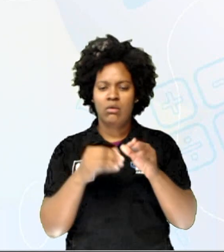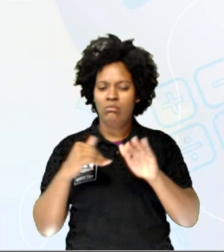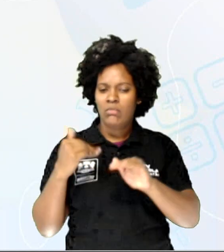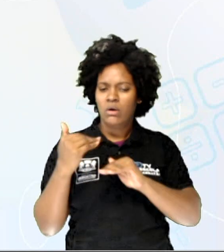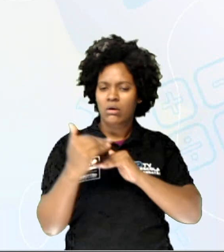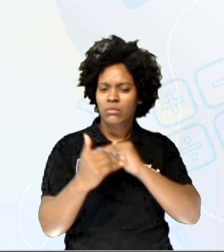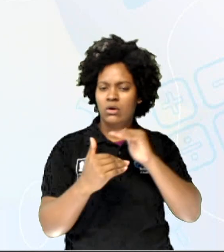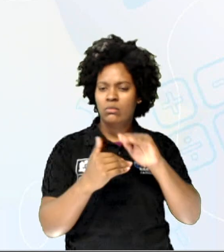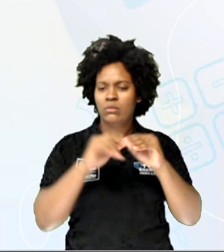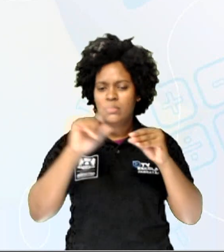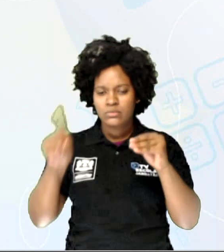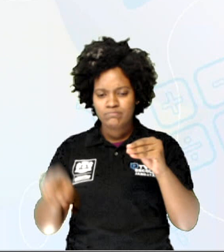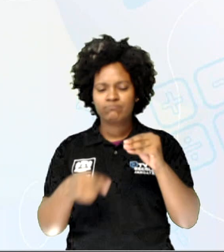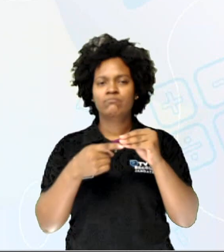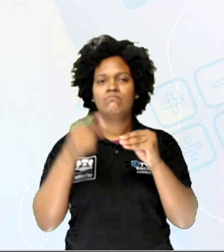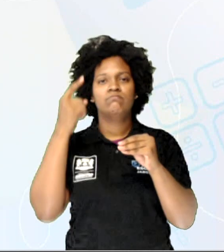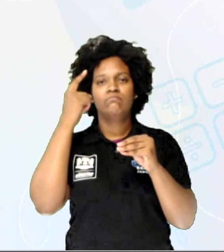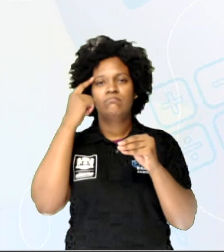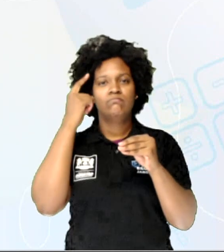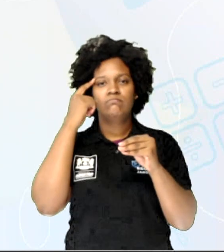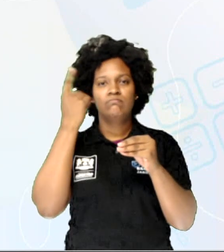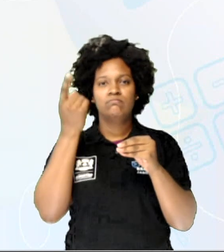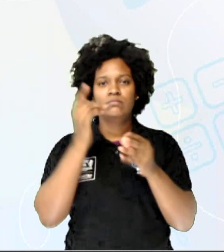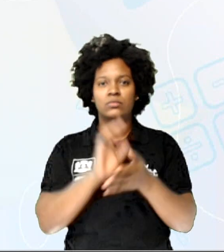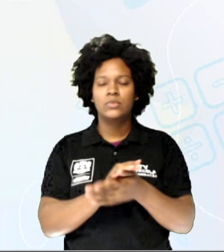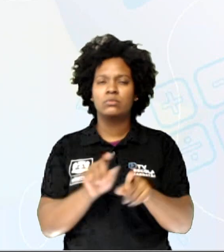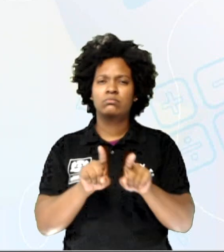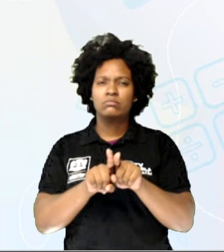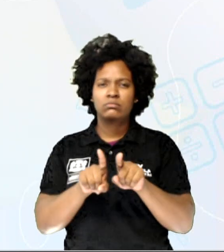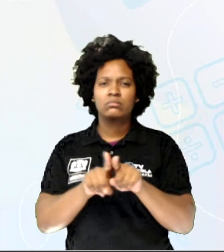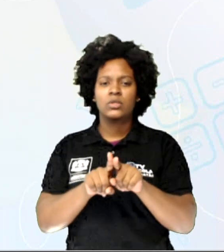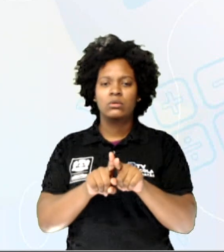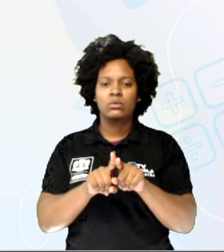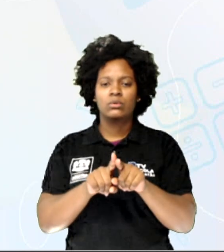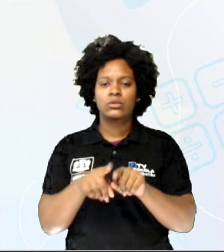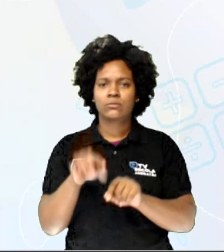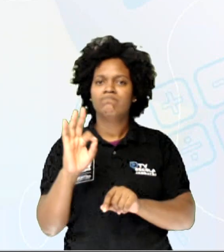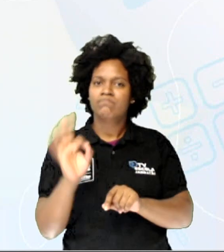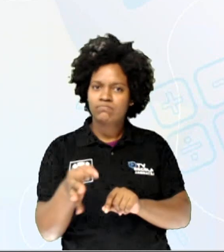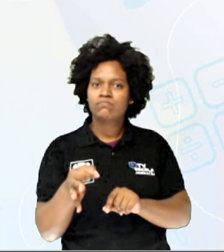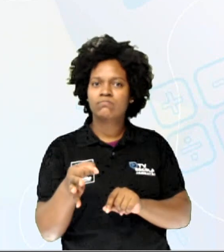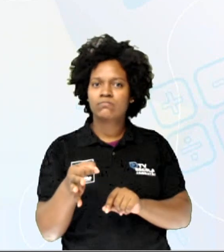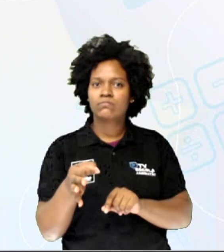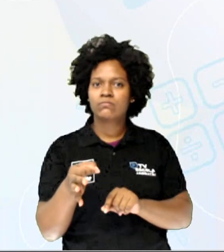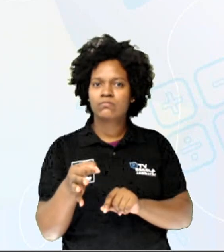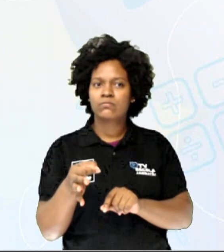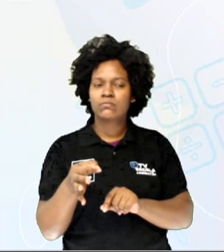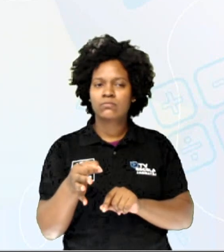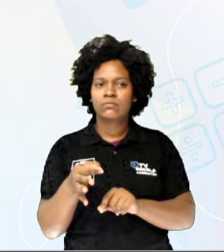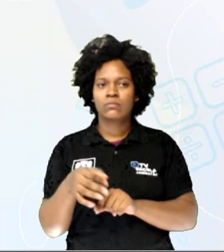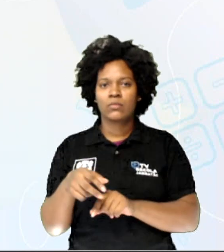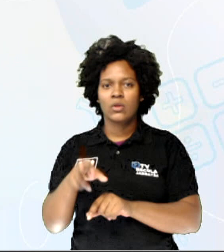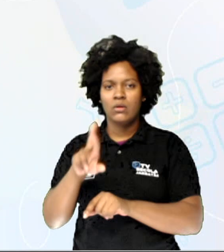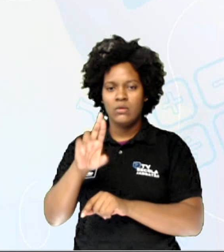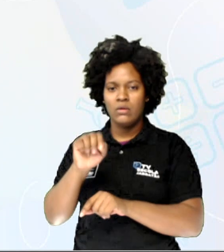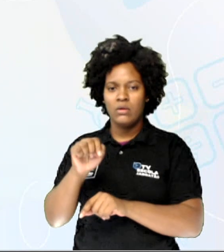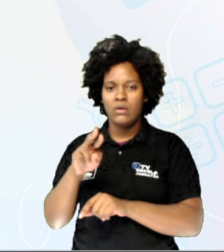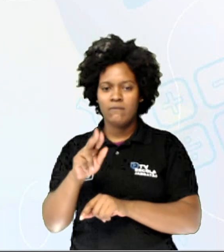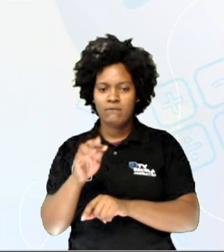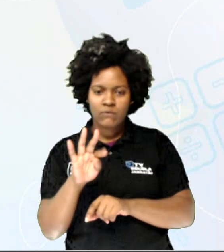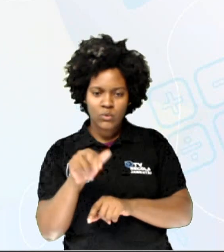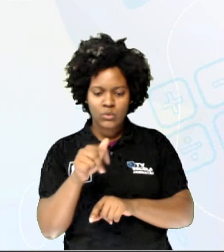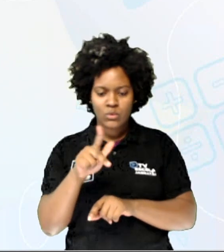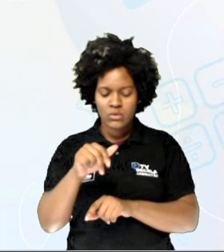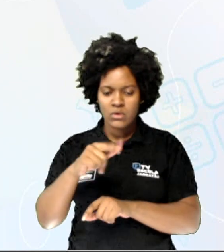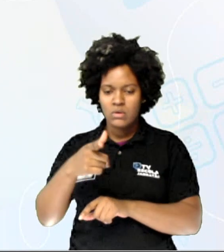gente retoma uma ideia e, até certo modo, a gente confirma essa ideia. A refutação, que é a palavra que está aí no item B,